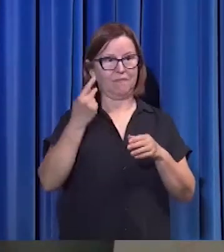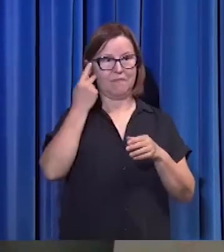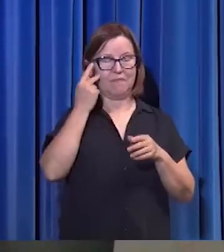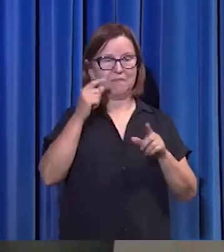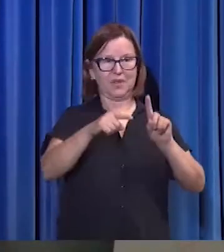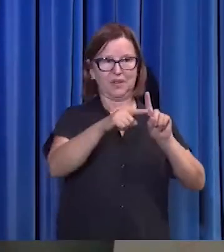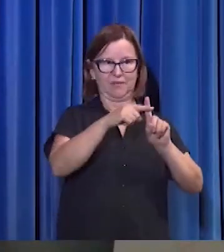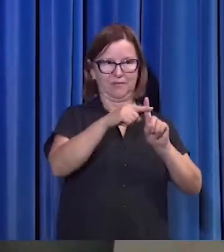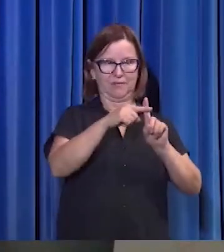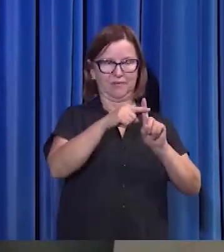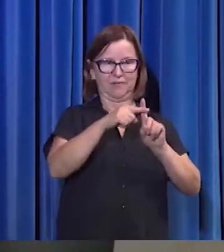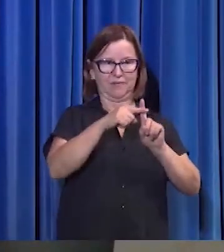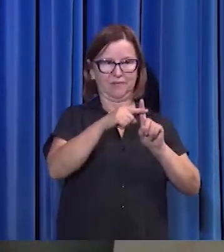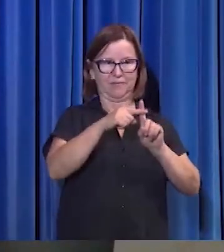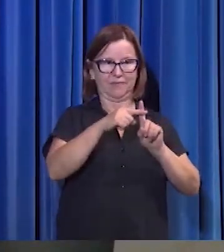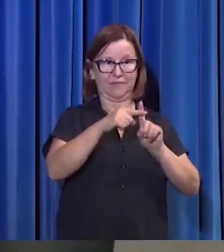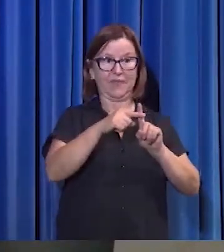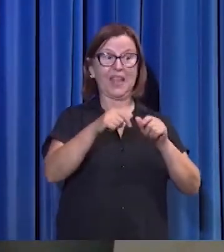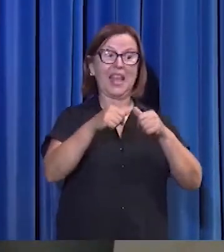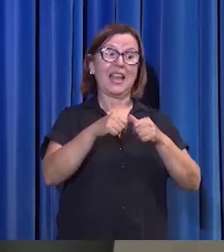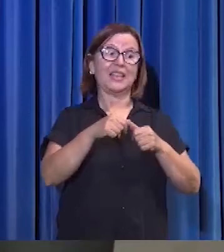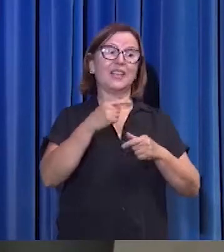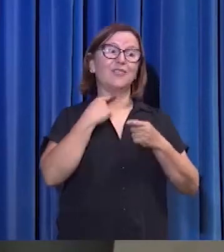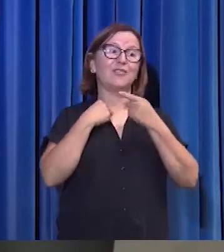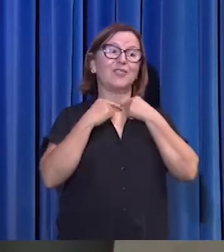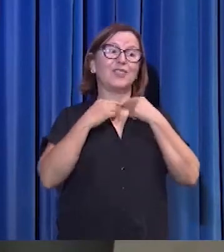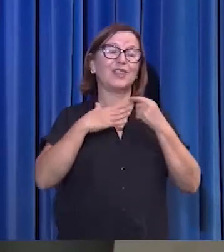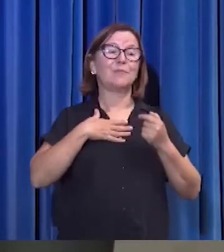Esta é a vontade do meu Pai para mim.